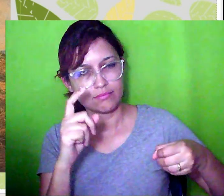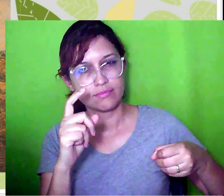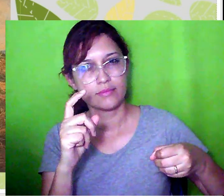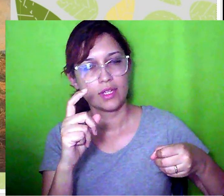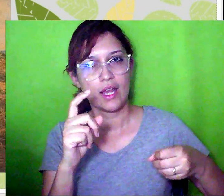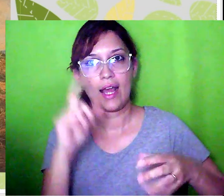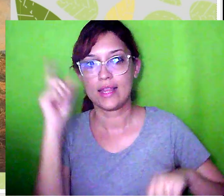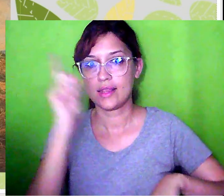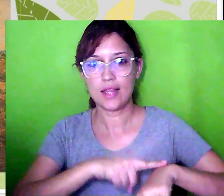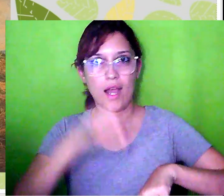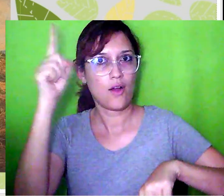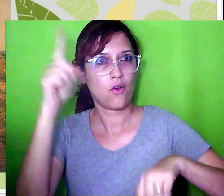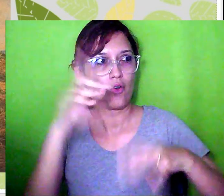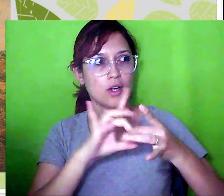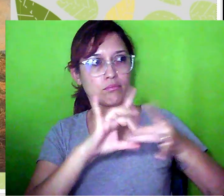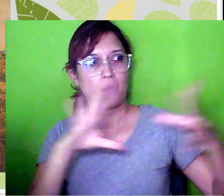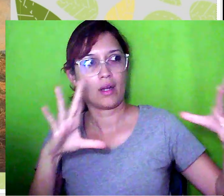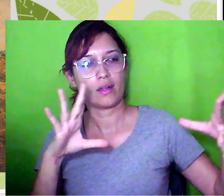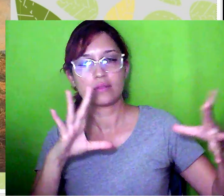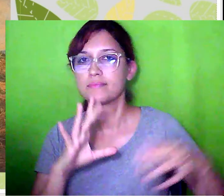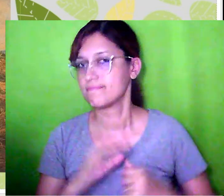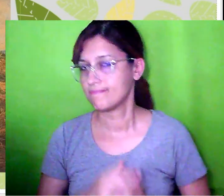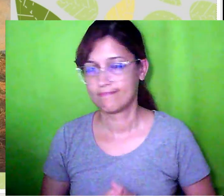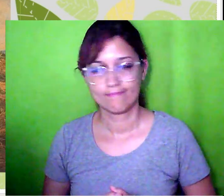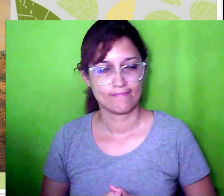Então, que dali em diante